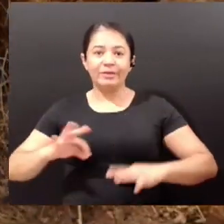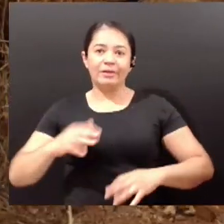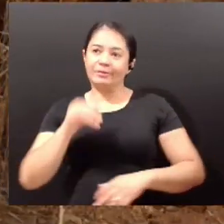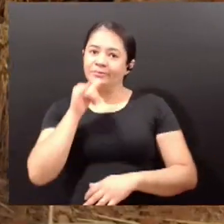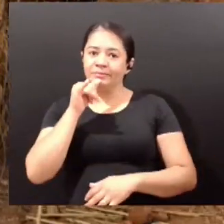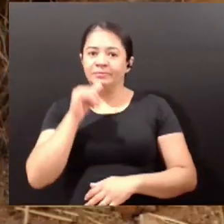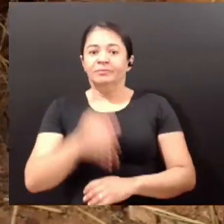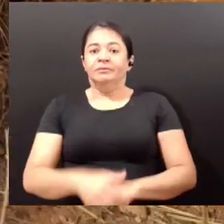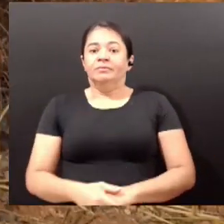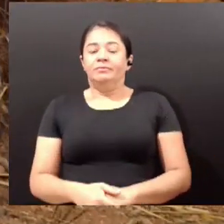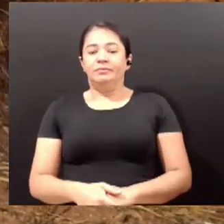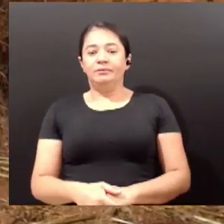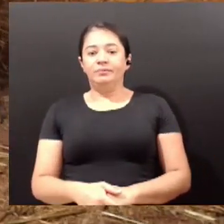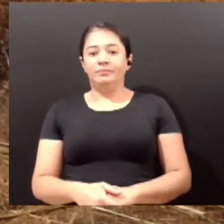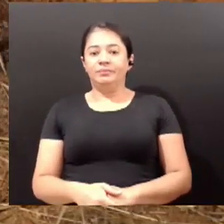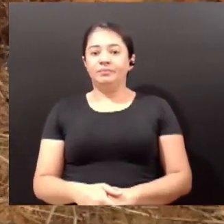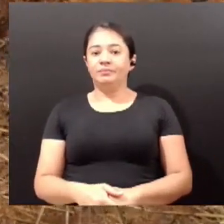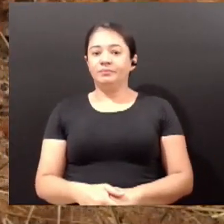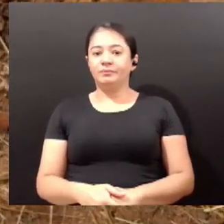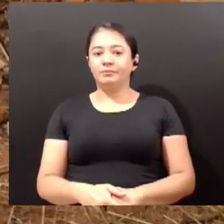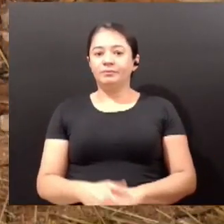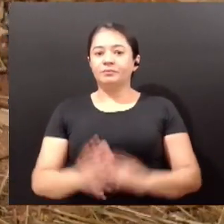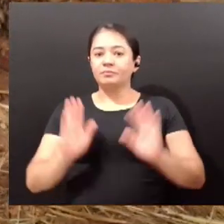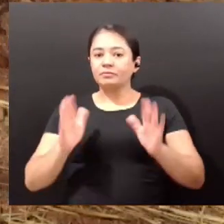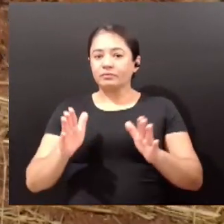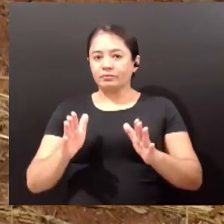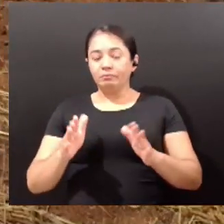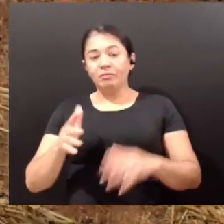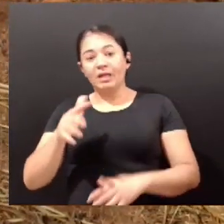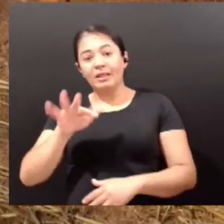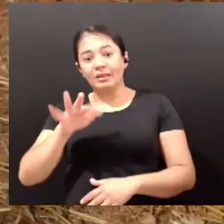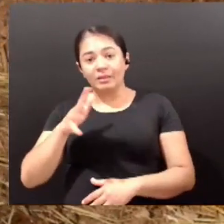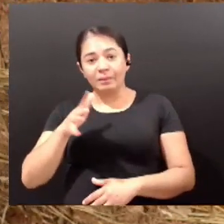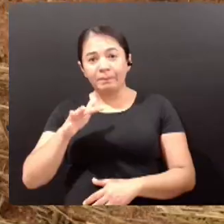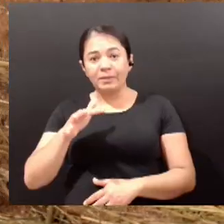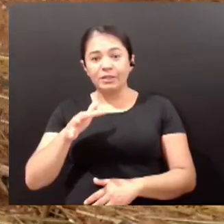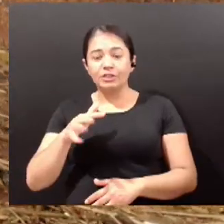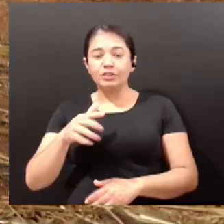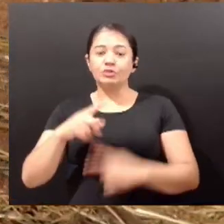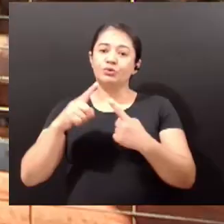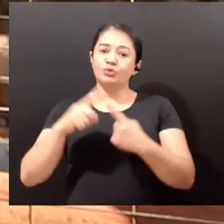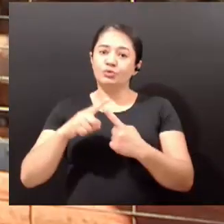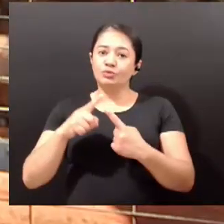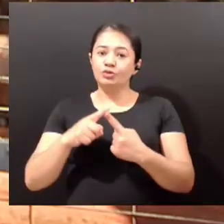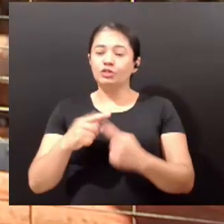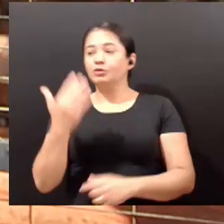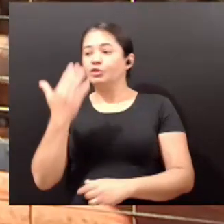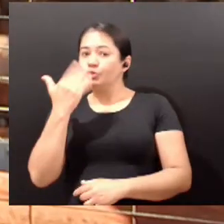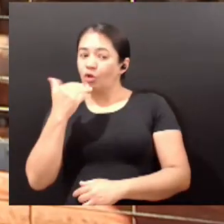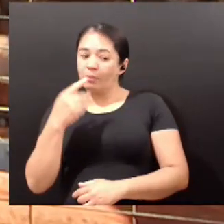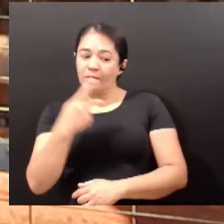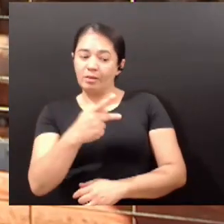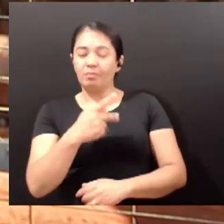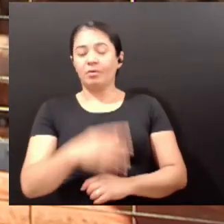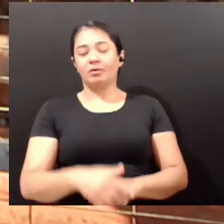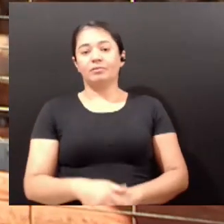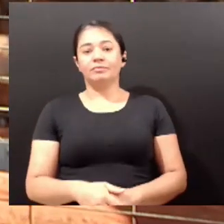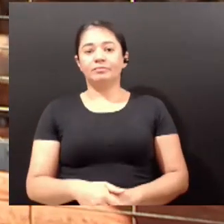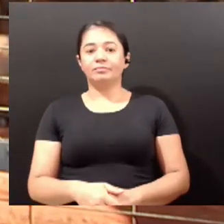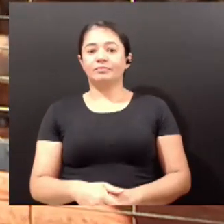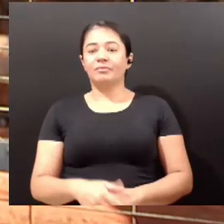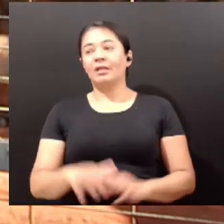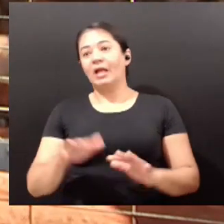é um bicho que vai depender da disponibilidade de alimento para ela. Tá? Então, tem bicho